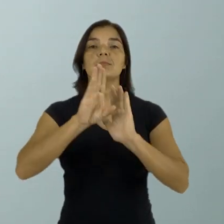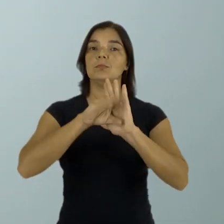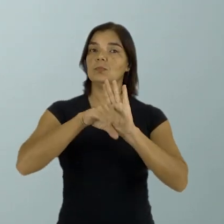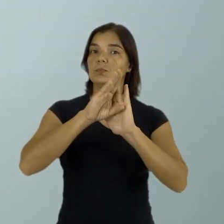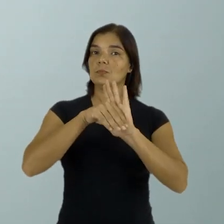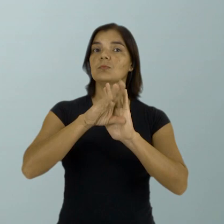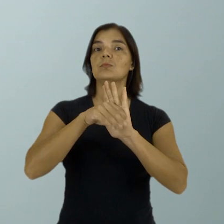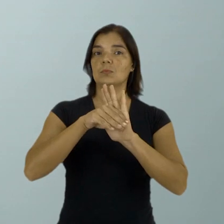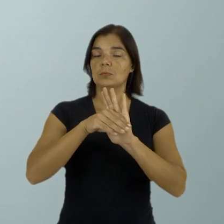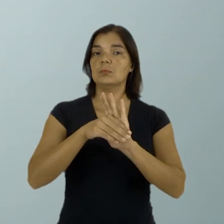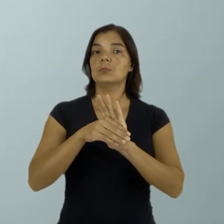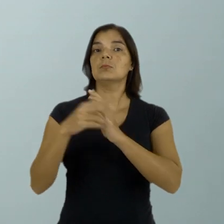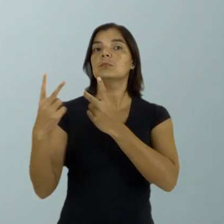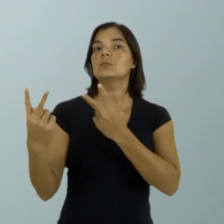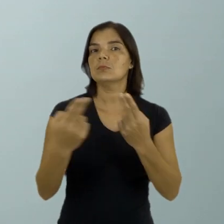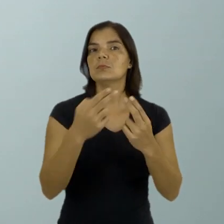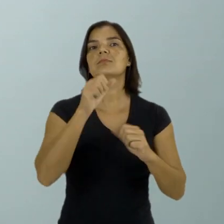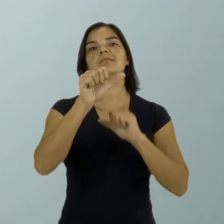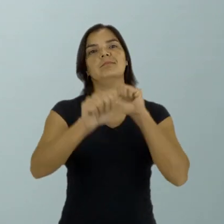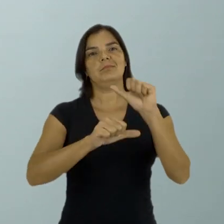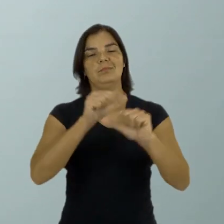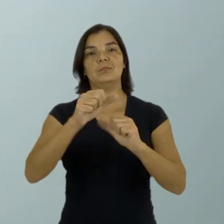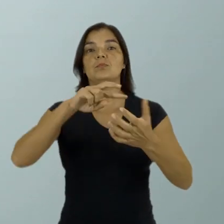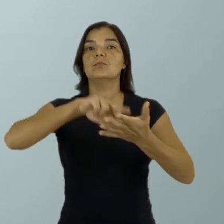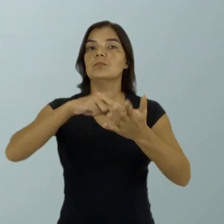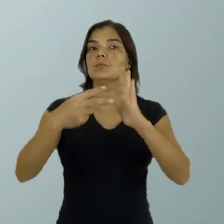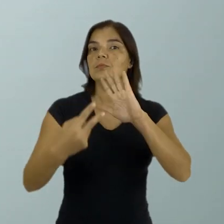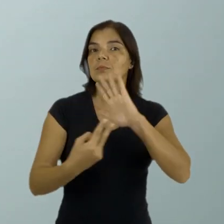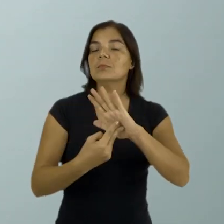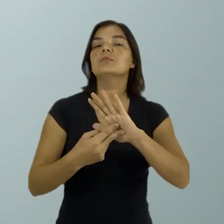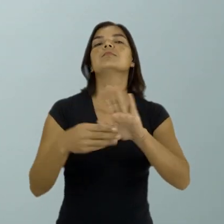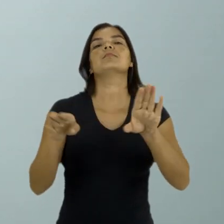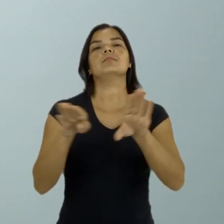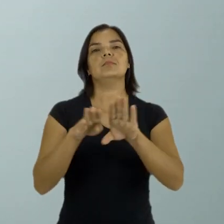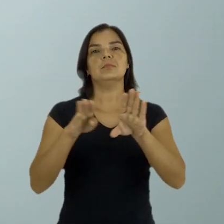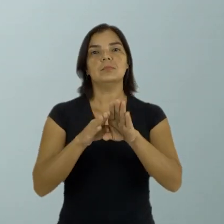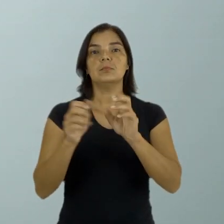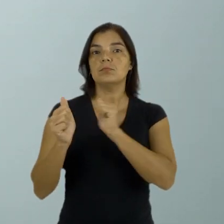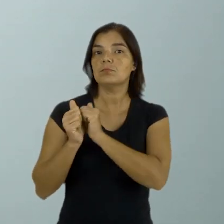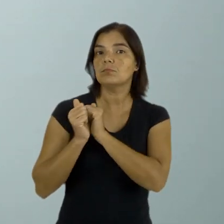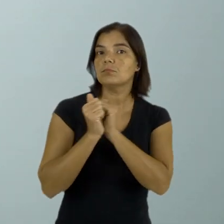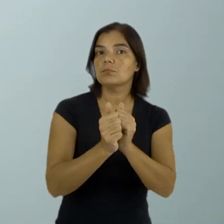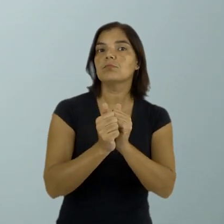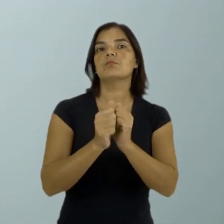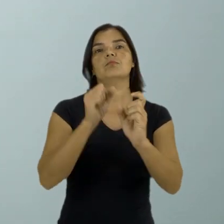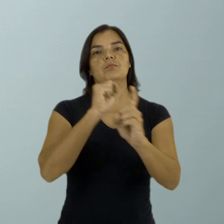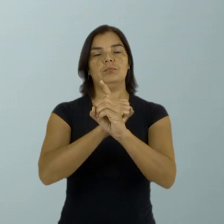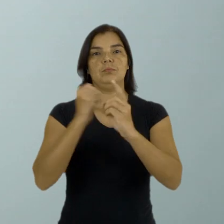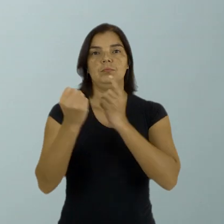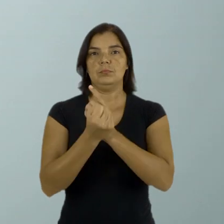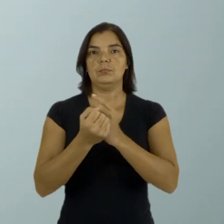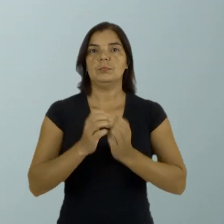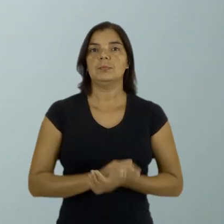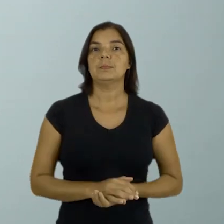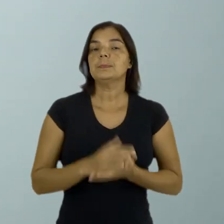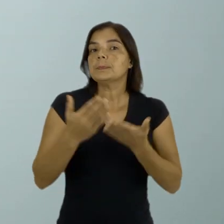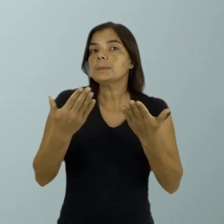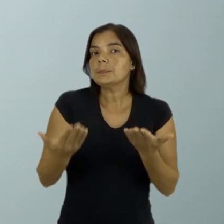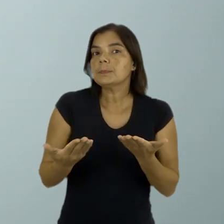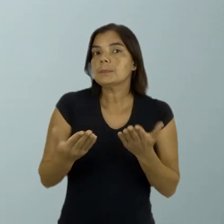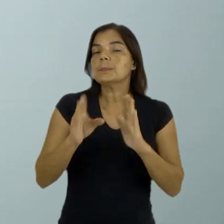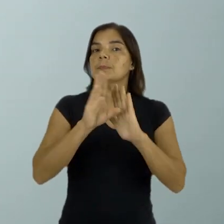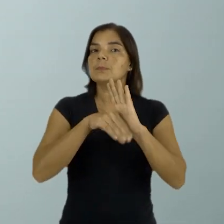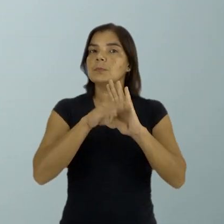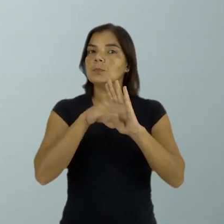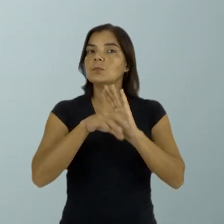eles também vão mudando, né? O sentido dos conceitos também vão acompanhando as mudanças sociais. Bom, esse conceito